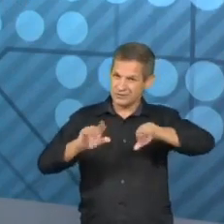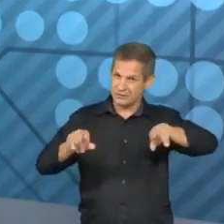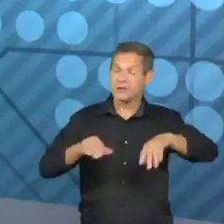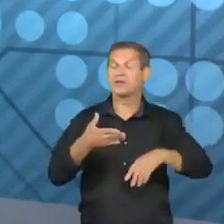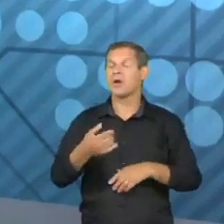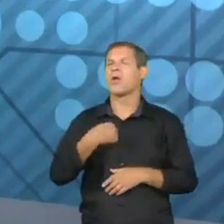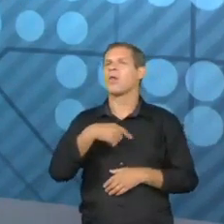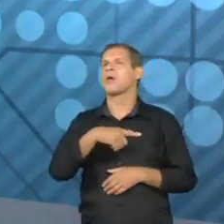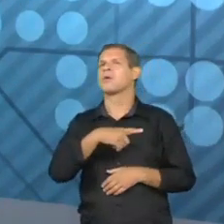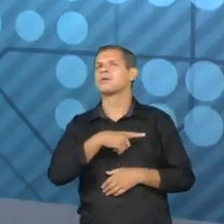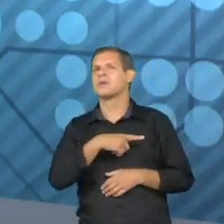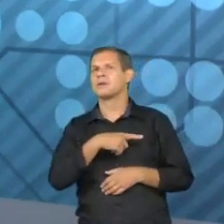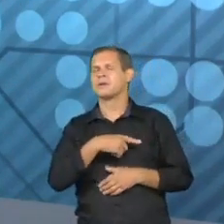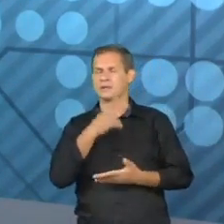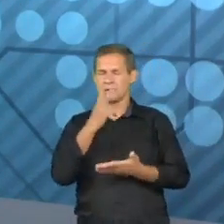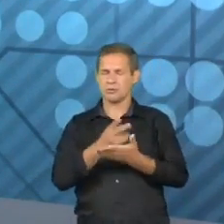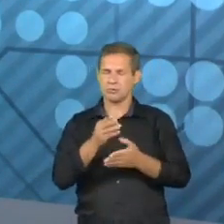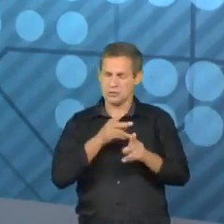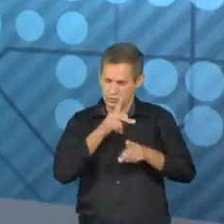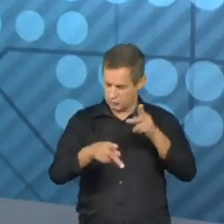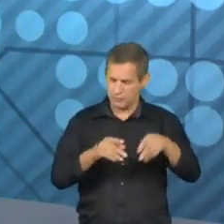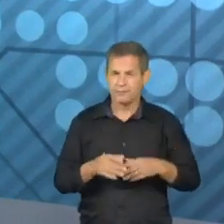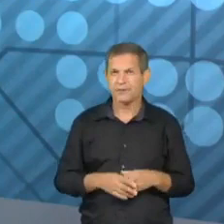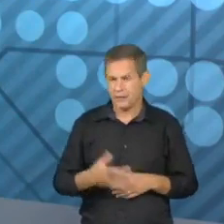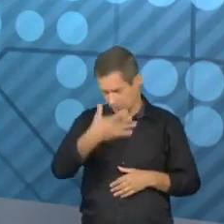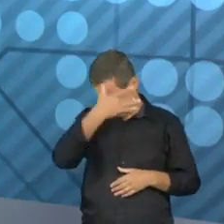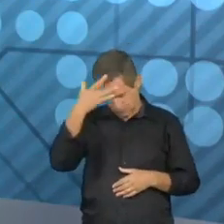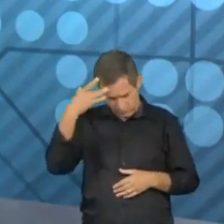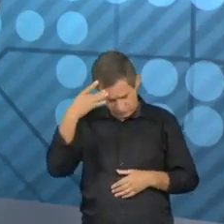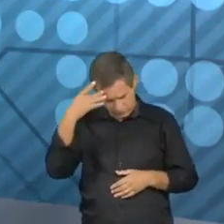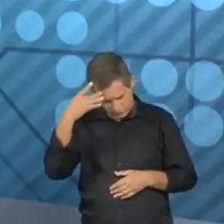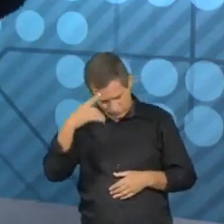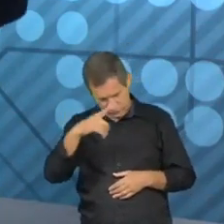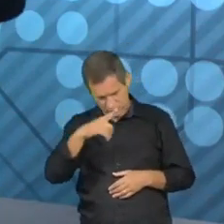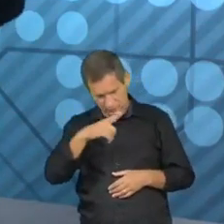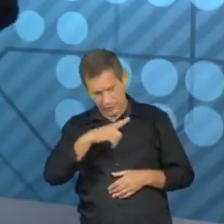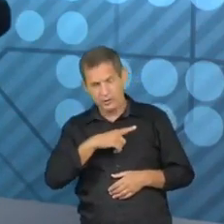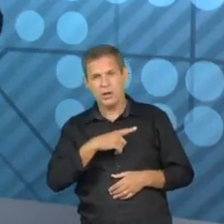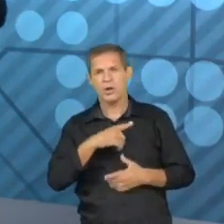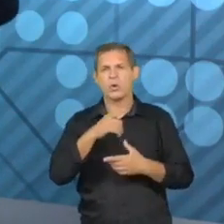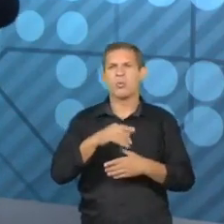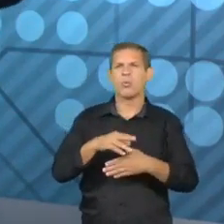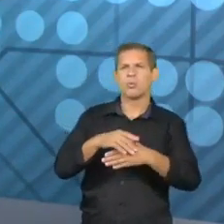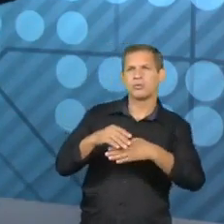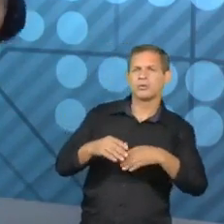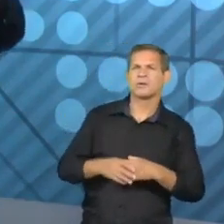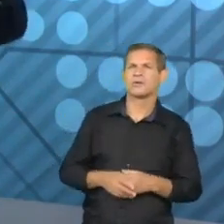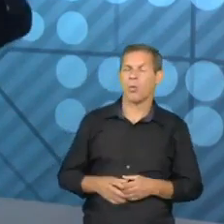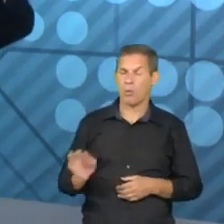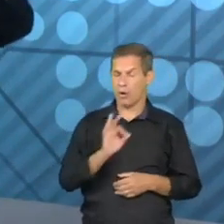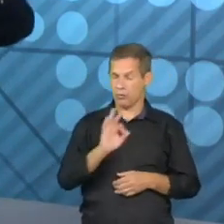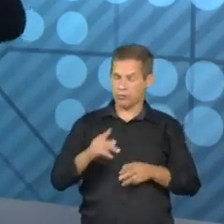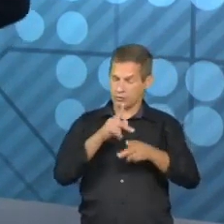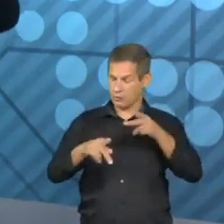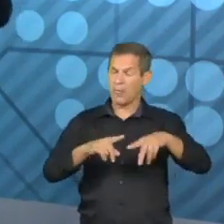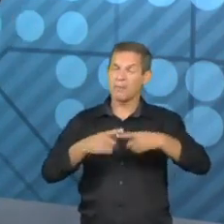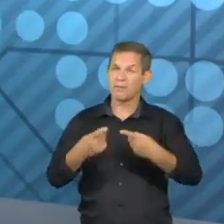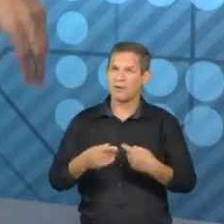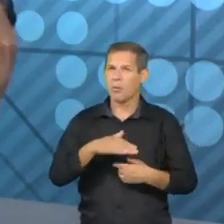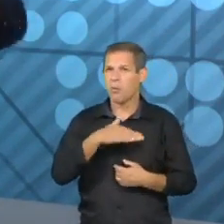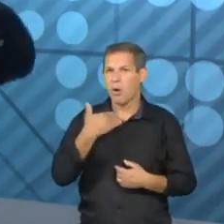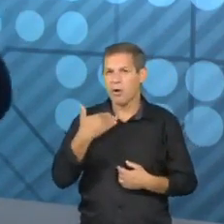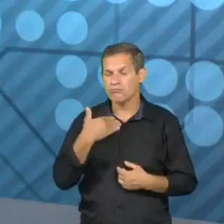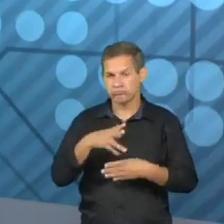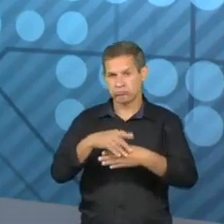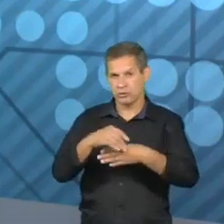Então, eu tenho, dentro da mesma população, pessoas que podem sim ser acometidas e uma porcentagem da população pode morrer mais